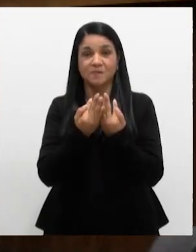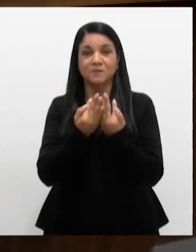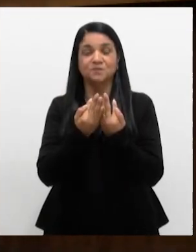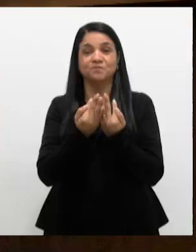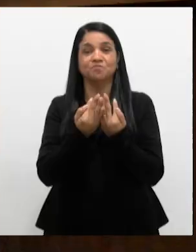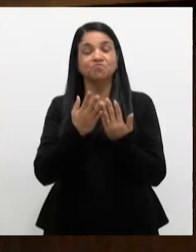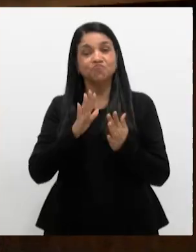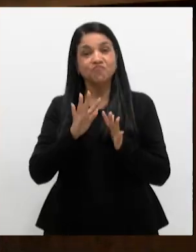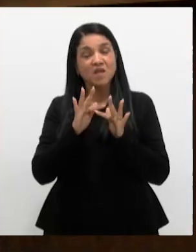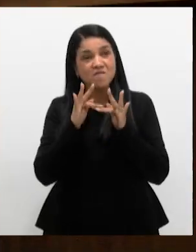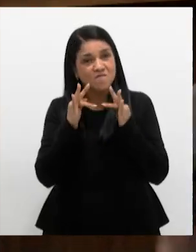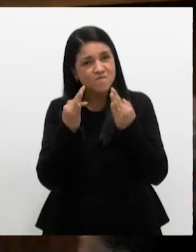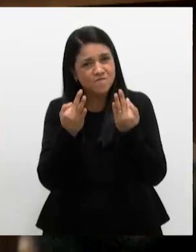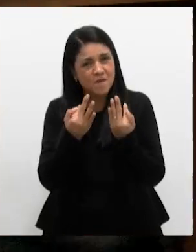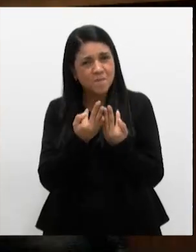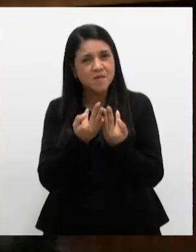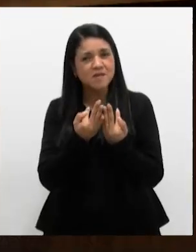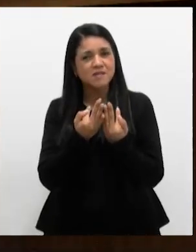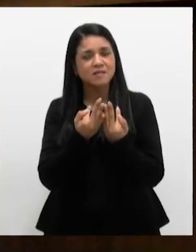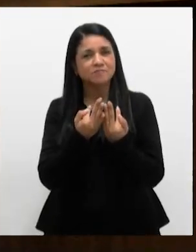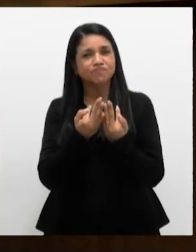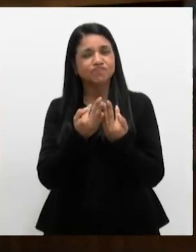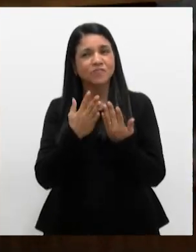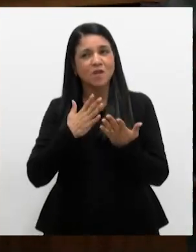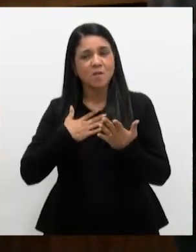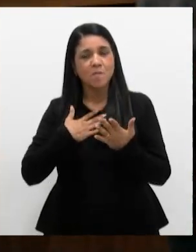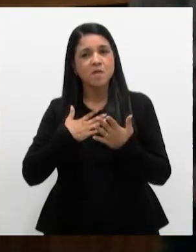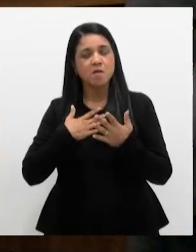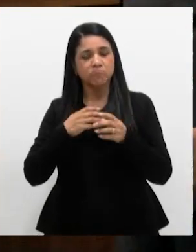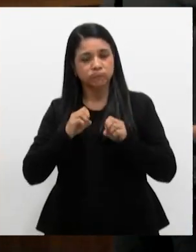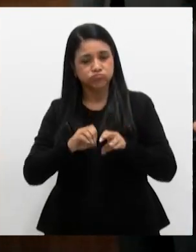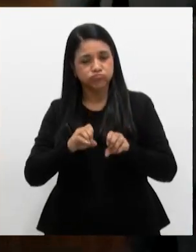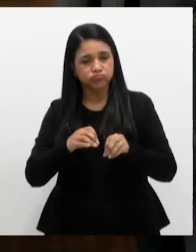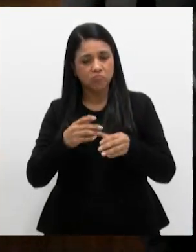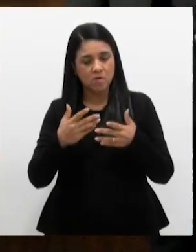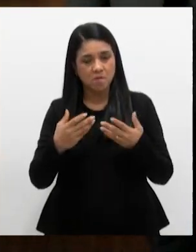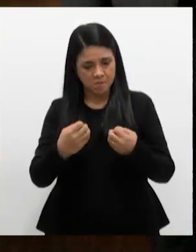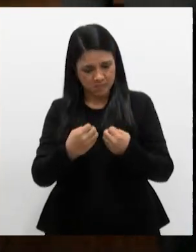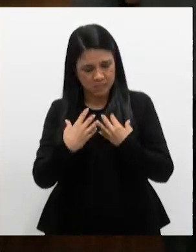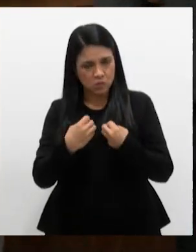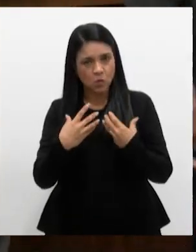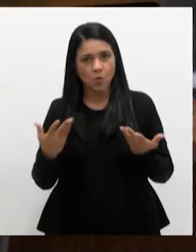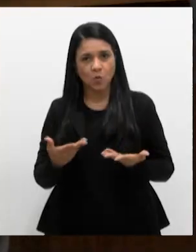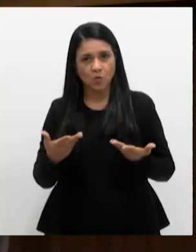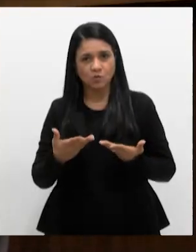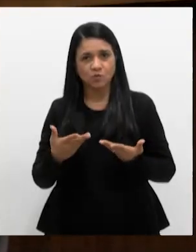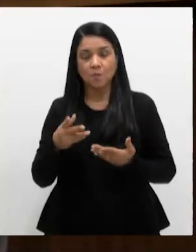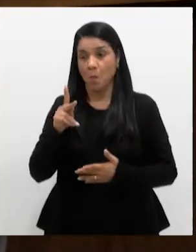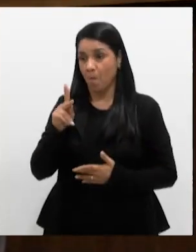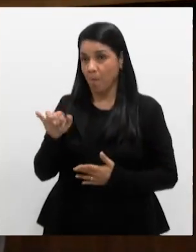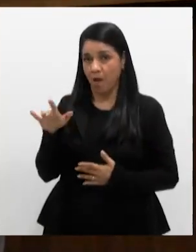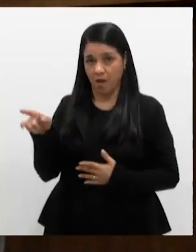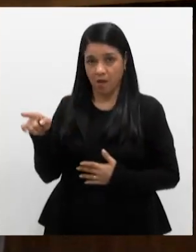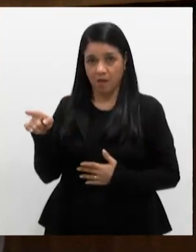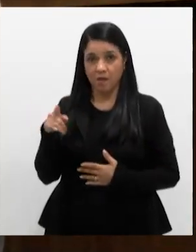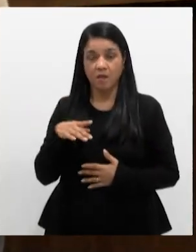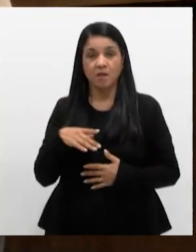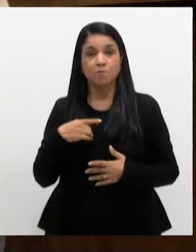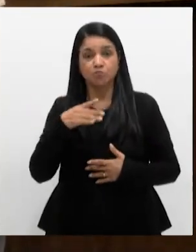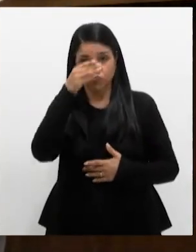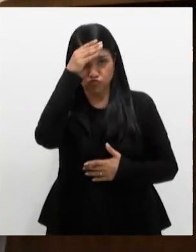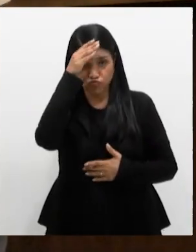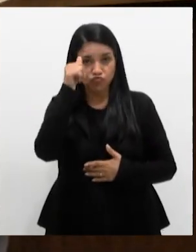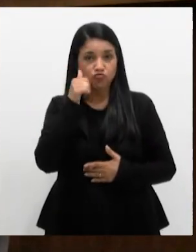mas da minha família que me forjou a ser quem eu sou, a estar onde eu estou. Está ali o meu pai, está ali os meus